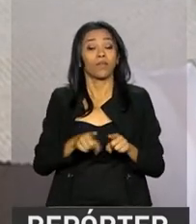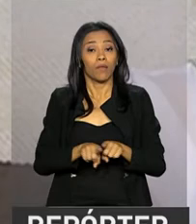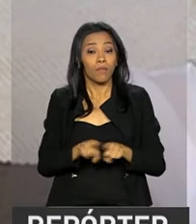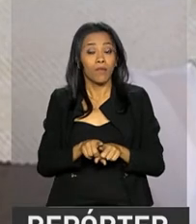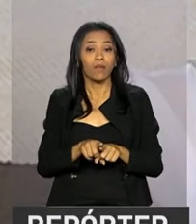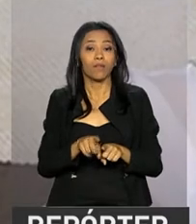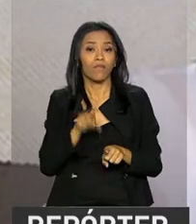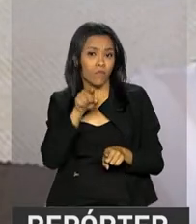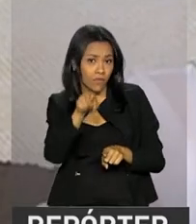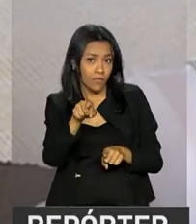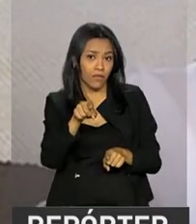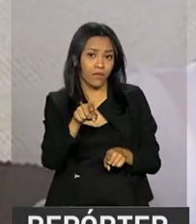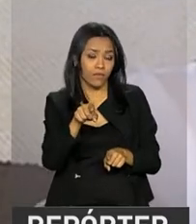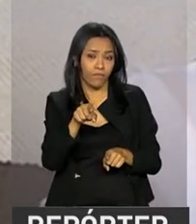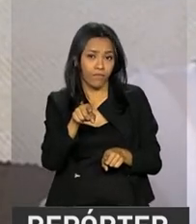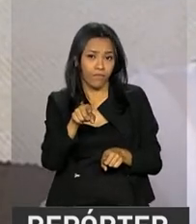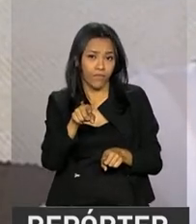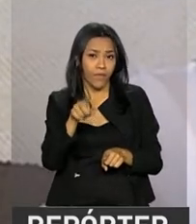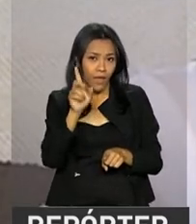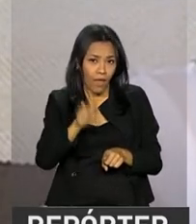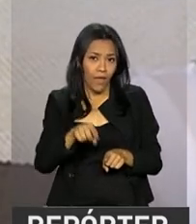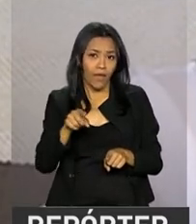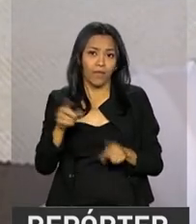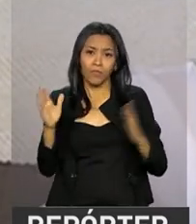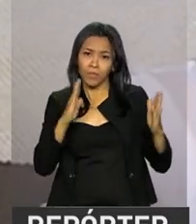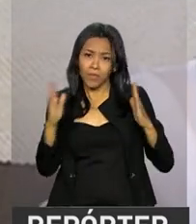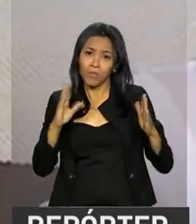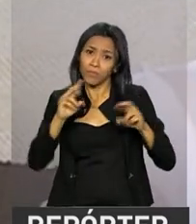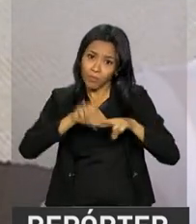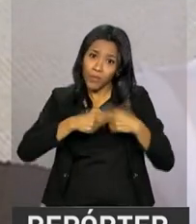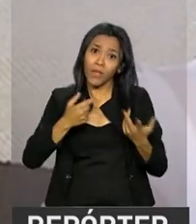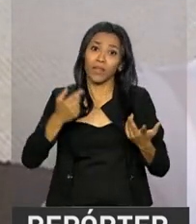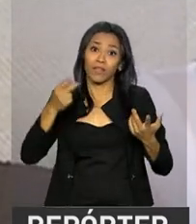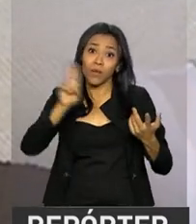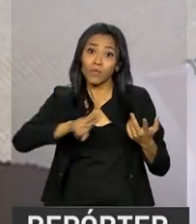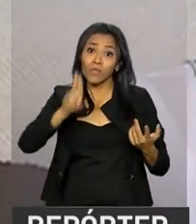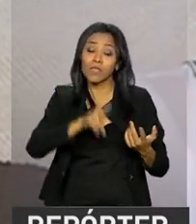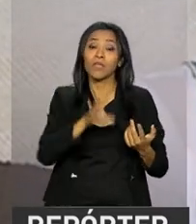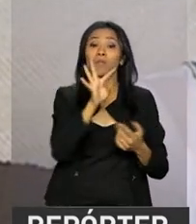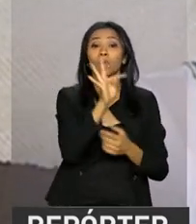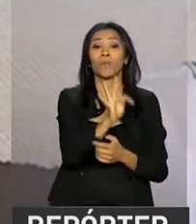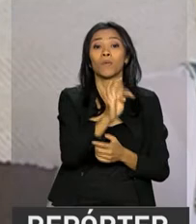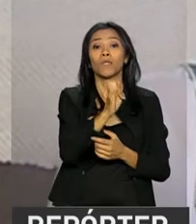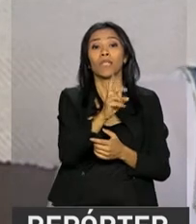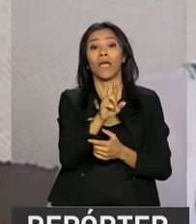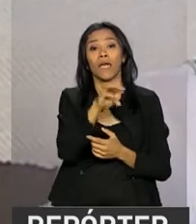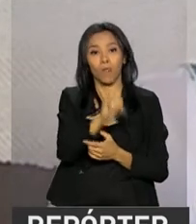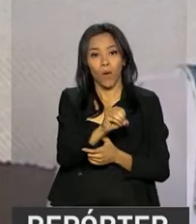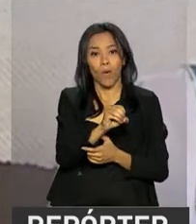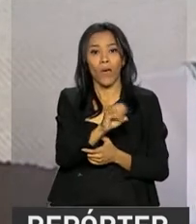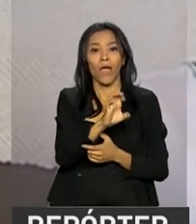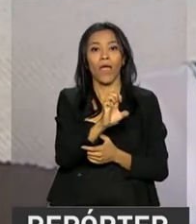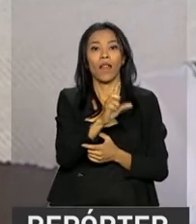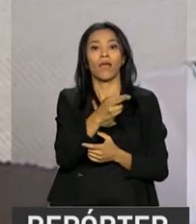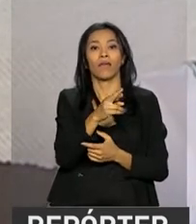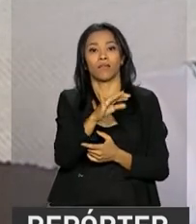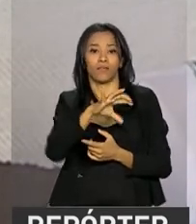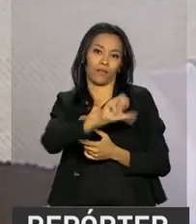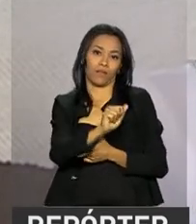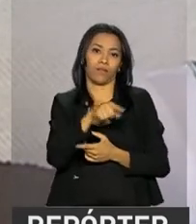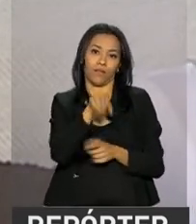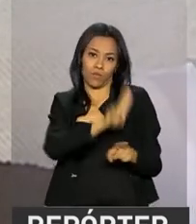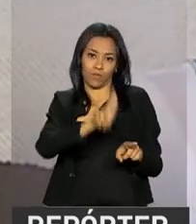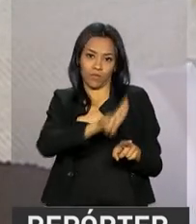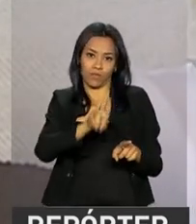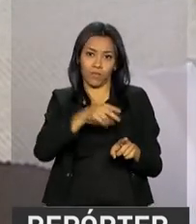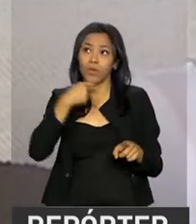também ela está na época da bandeira vermelha porque estão usando termoelétrica para poder, que o nível está muito baixo dos reservatórios,